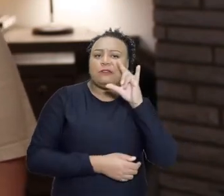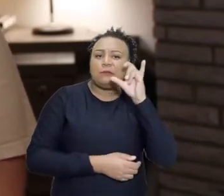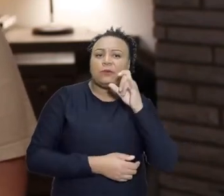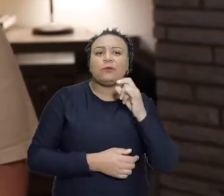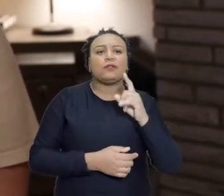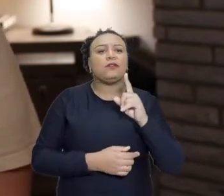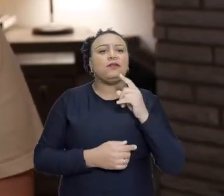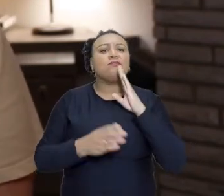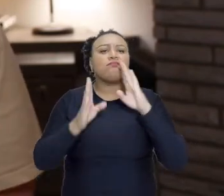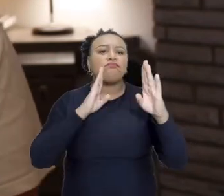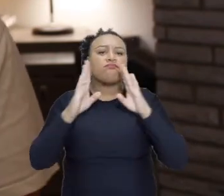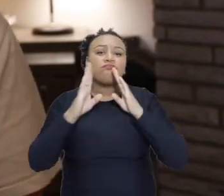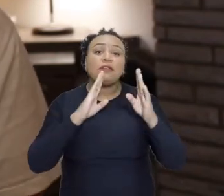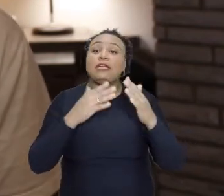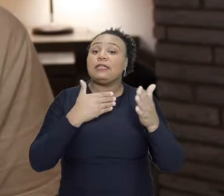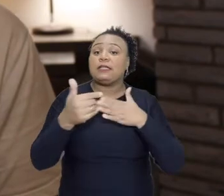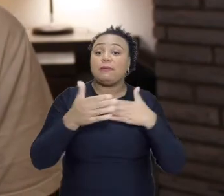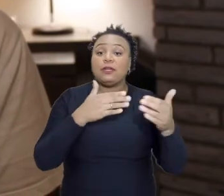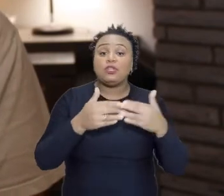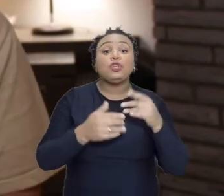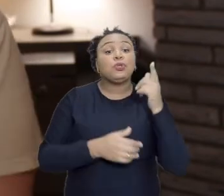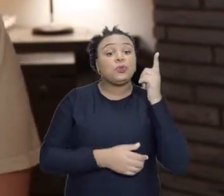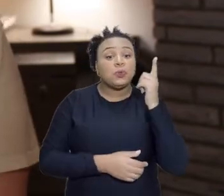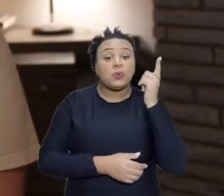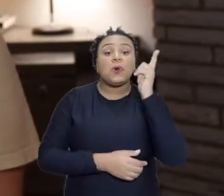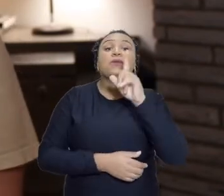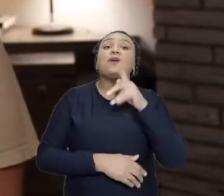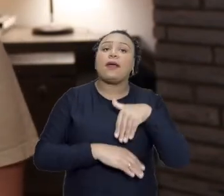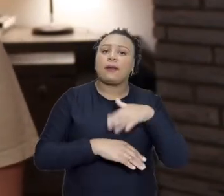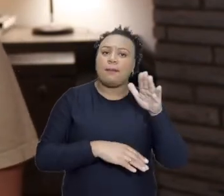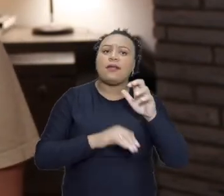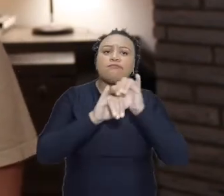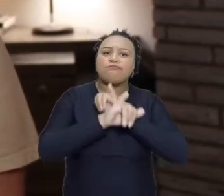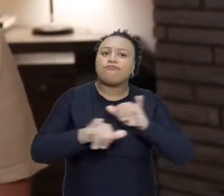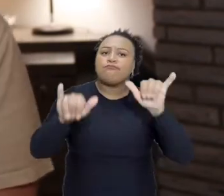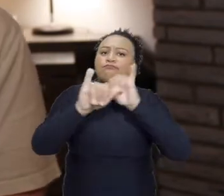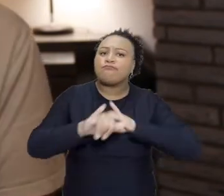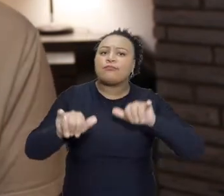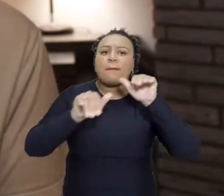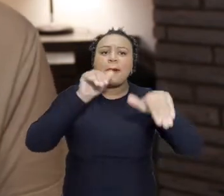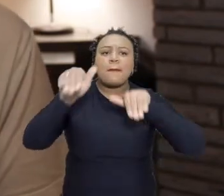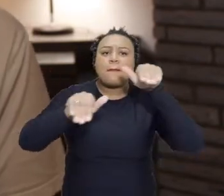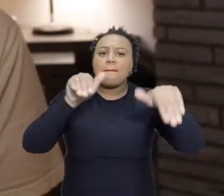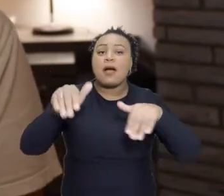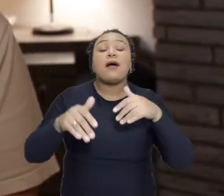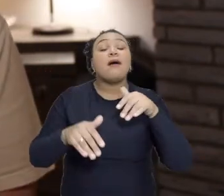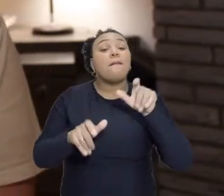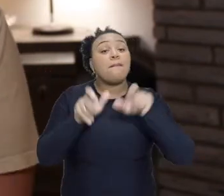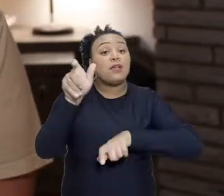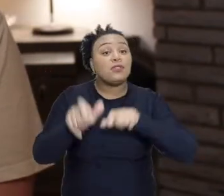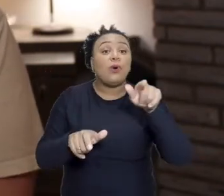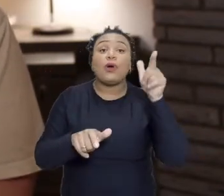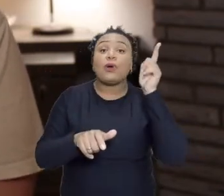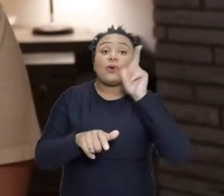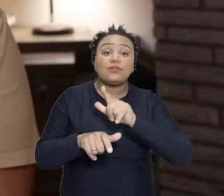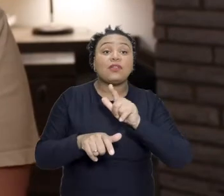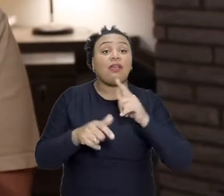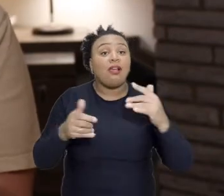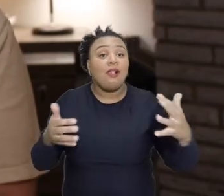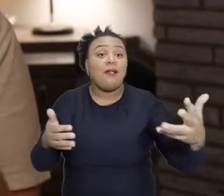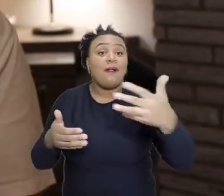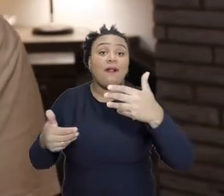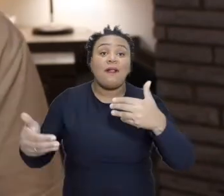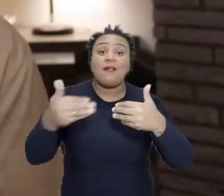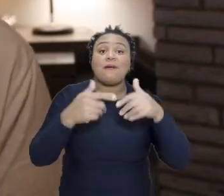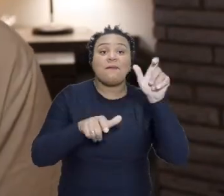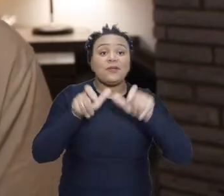você consegue alcançar mais pessoas e talvez trazer mais pessoas para dentro do que você quer. Mas também se não